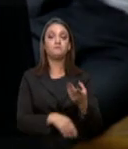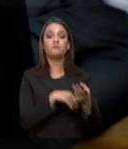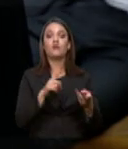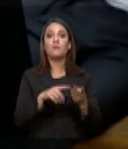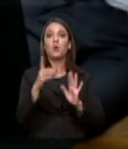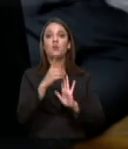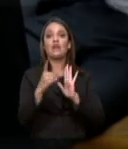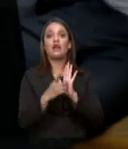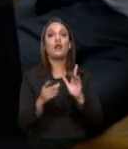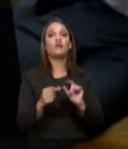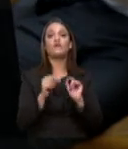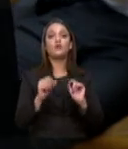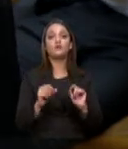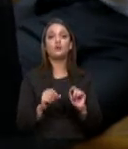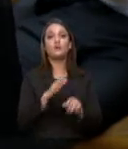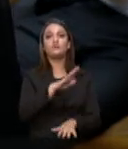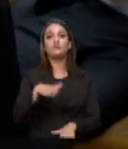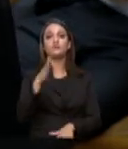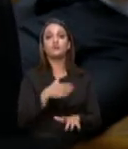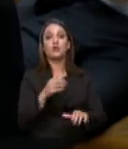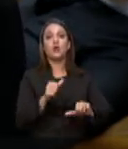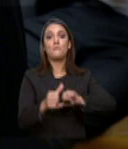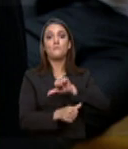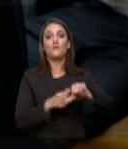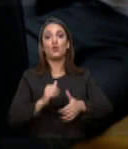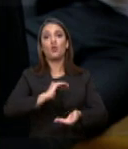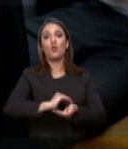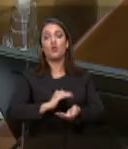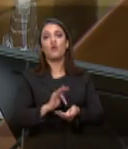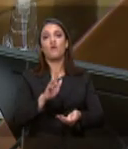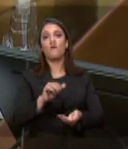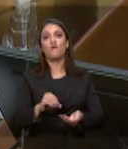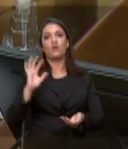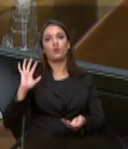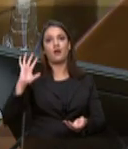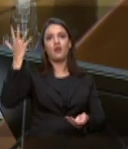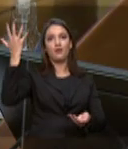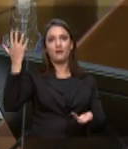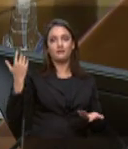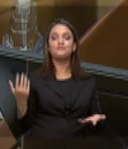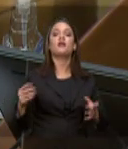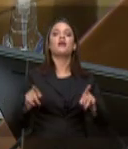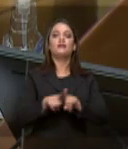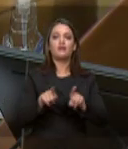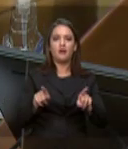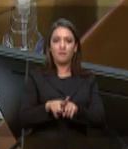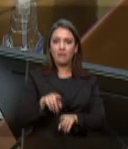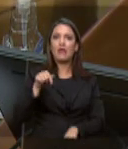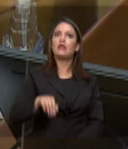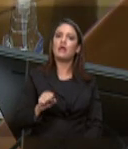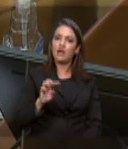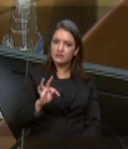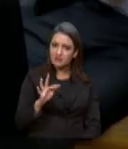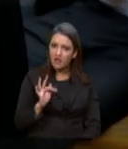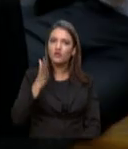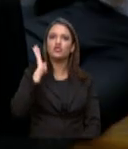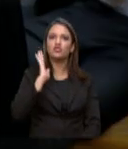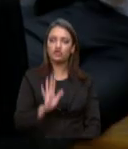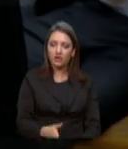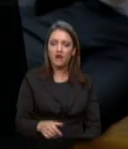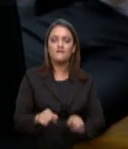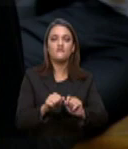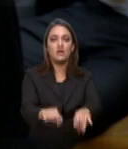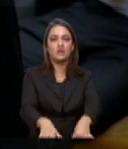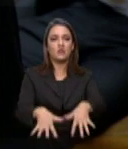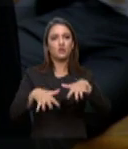o decreto que suspendeu e alterou a composição do Fundo Clima. Isso também já foi trazido ao conhecimento dessa corte, foi realizada, inclusive,